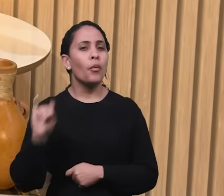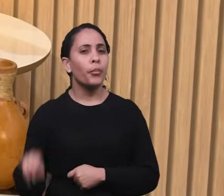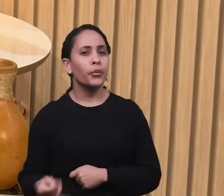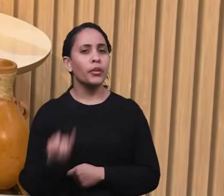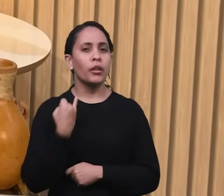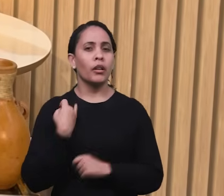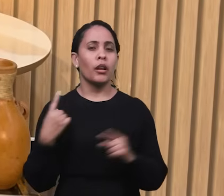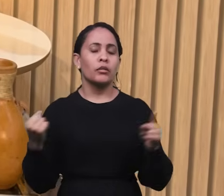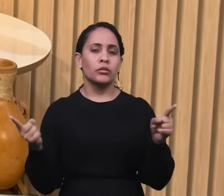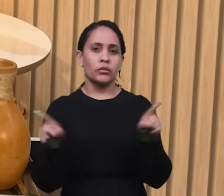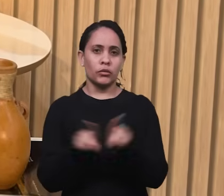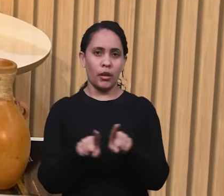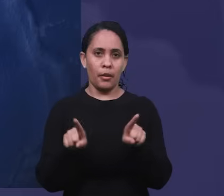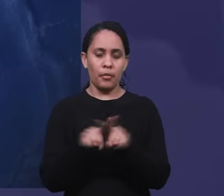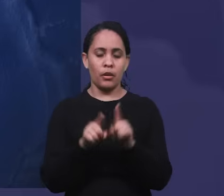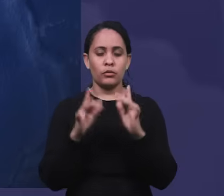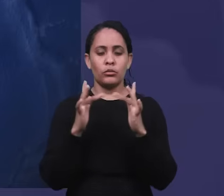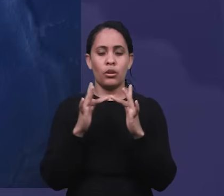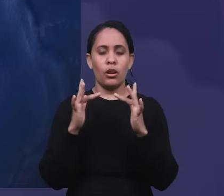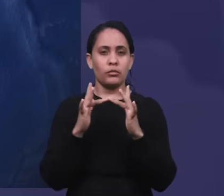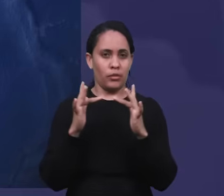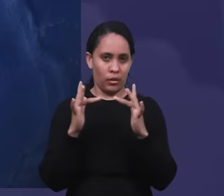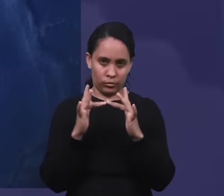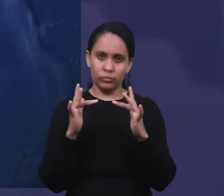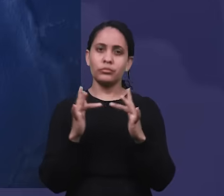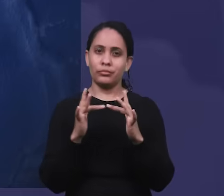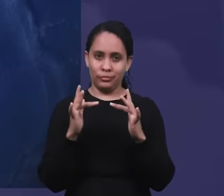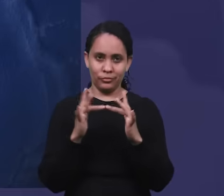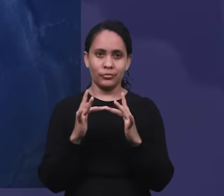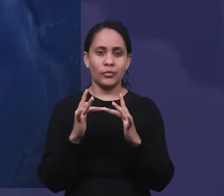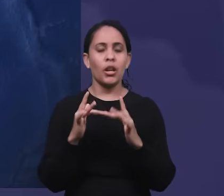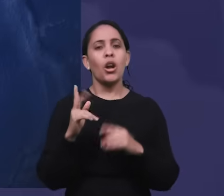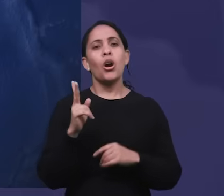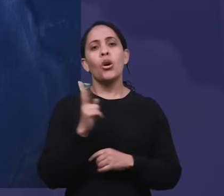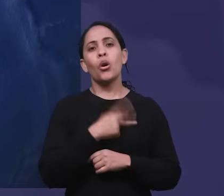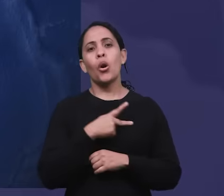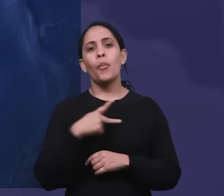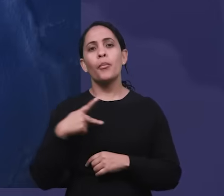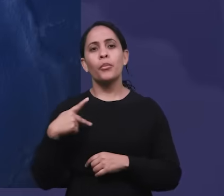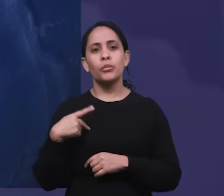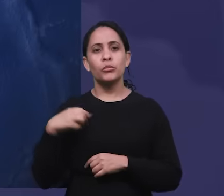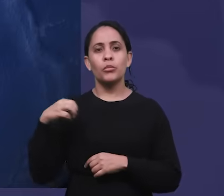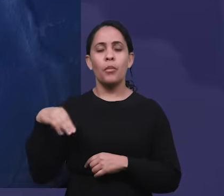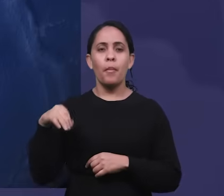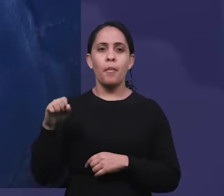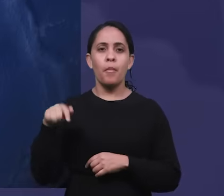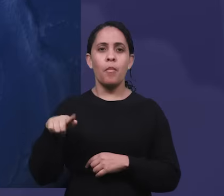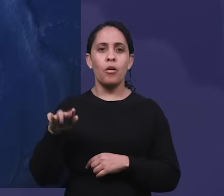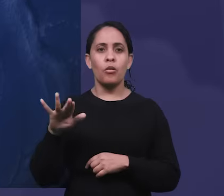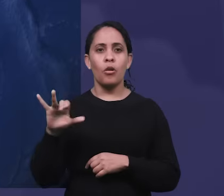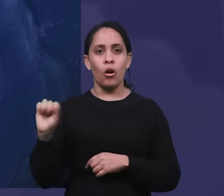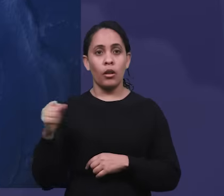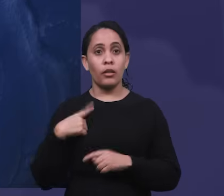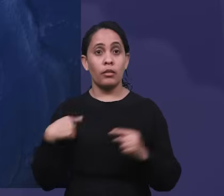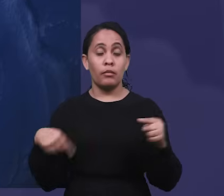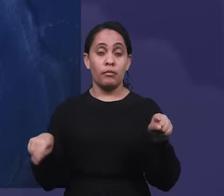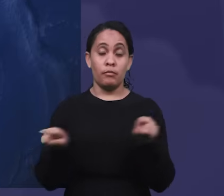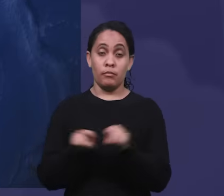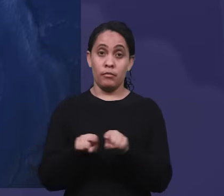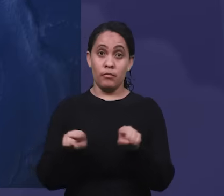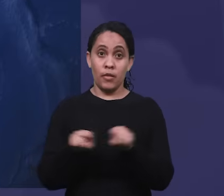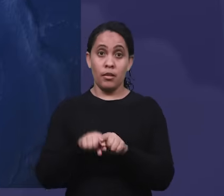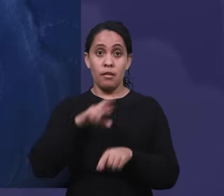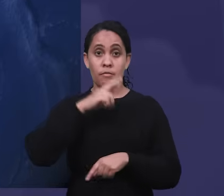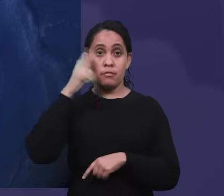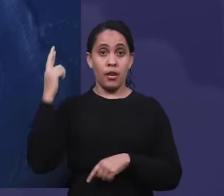ter contato com pastores da Mongólia. Mongólia é um país que está entre a Rússia e a